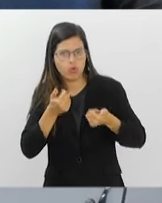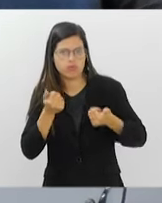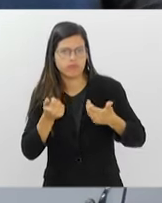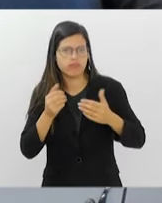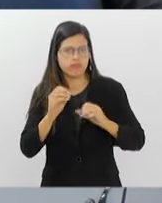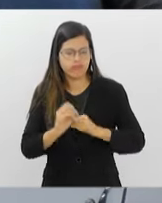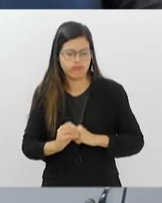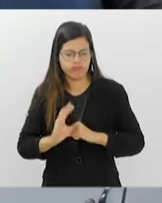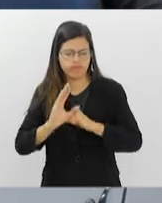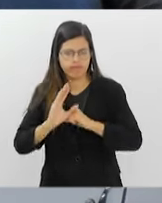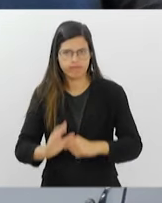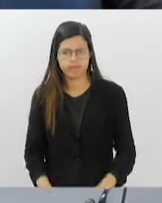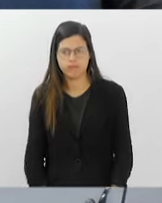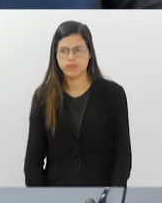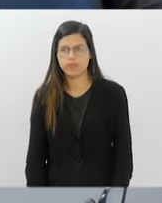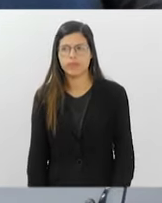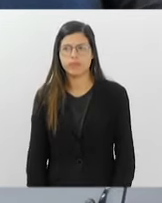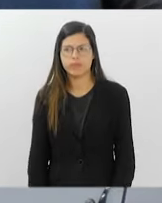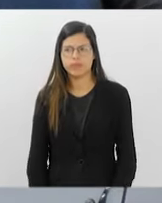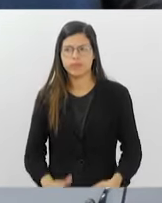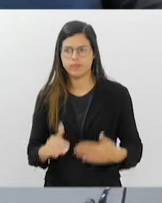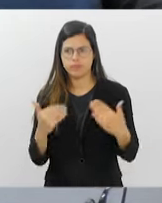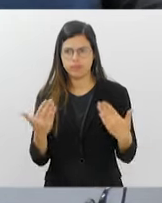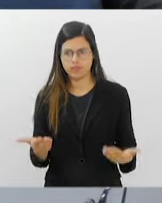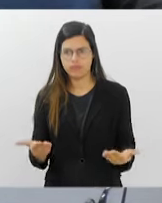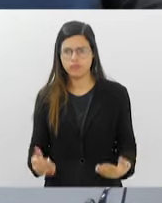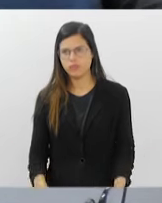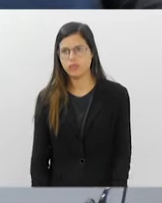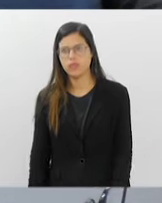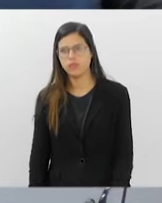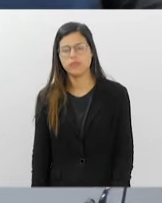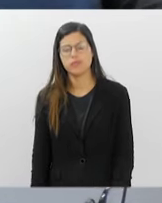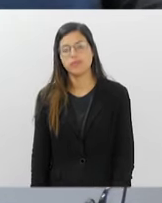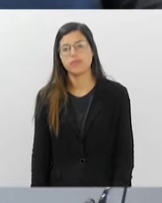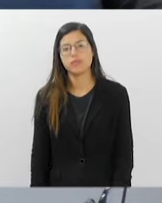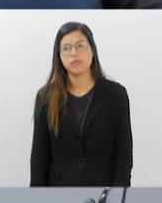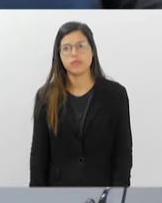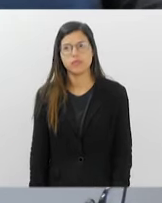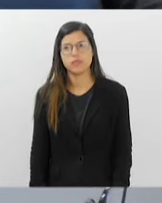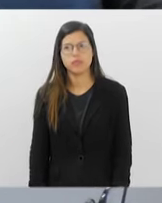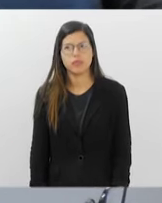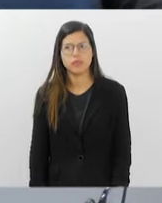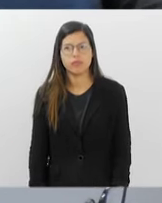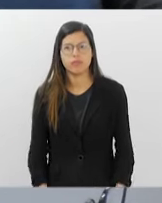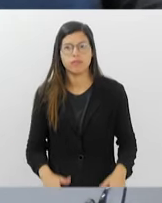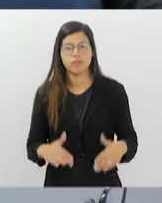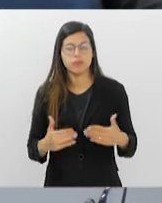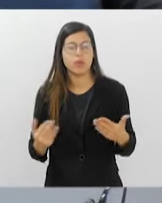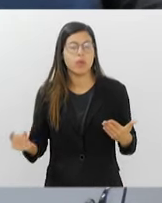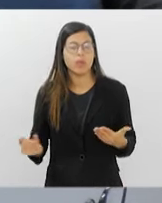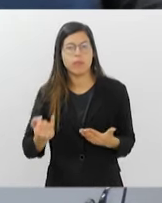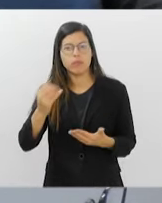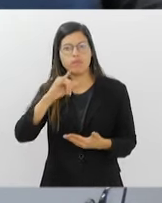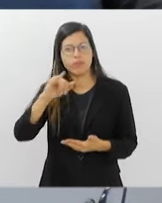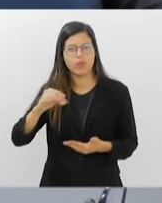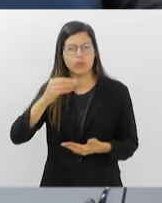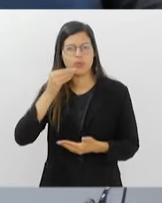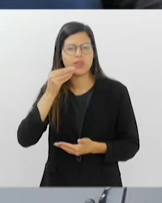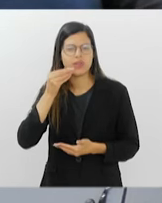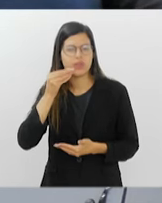seu conhecimento bem dito isto eu acho que é muito importante esta oportunidade a